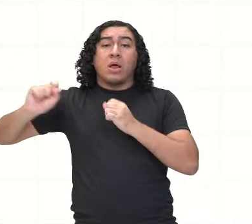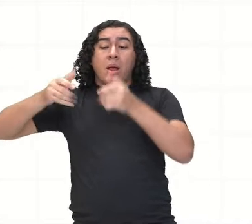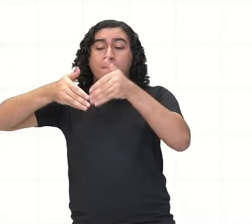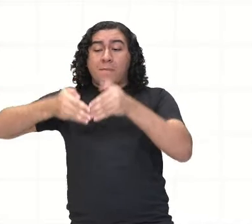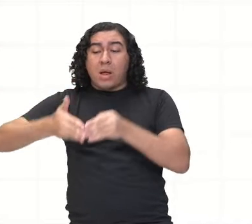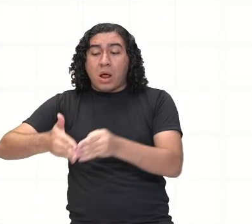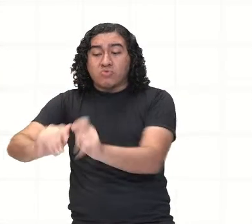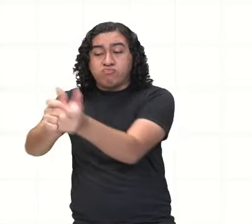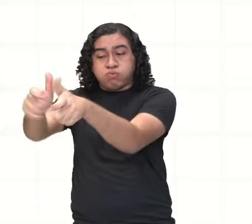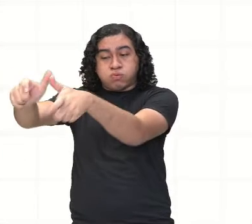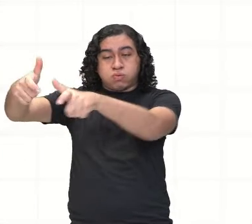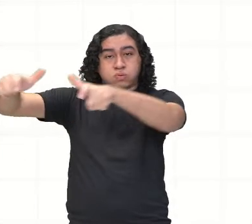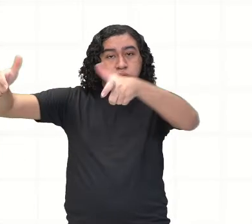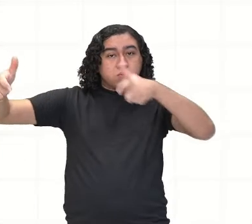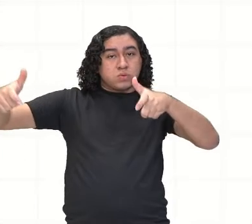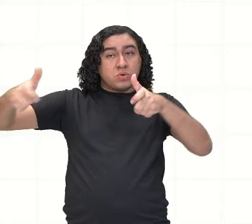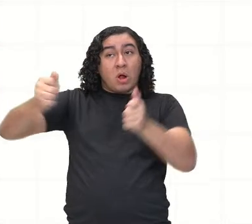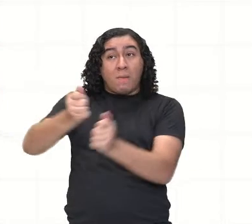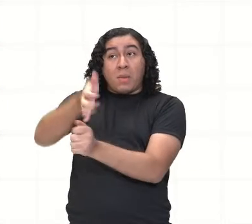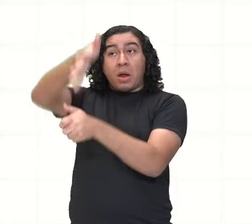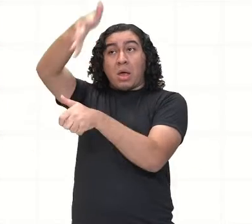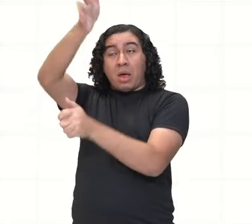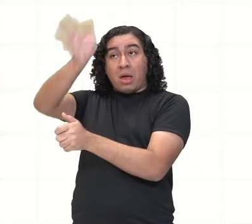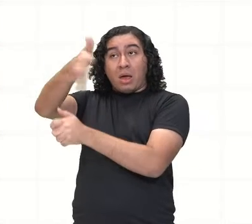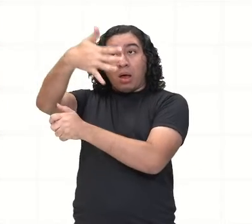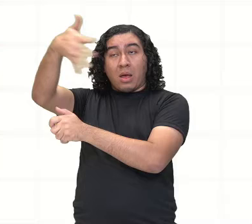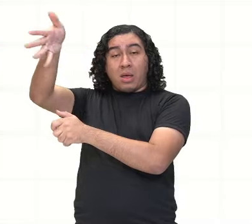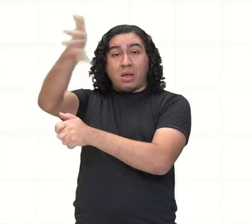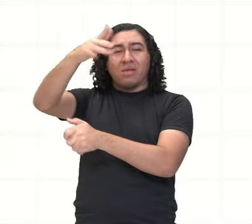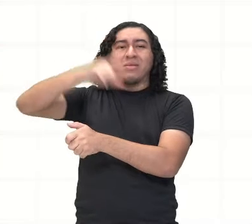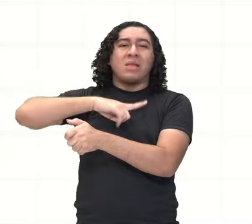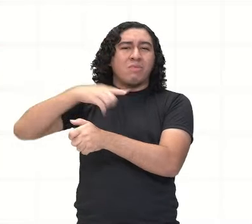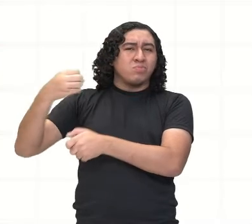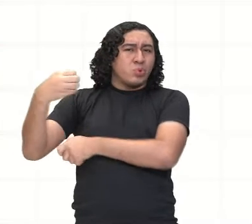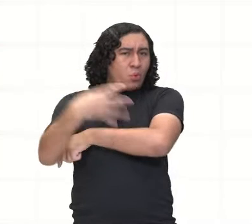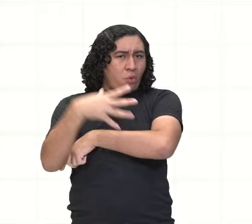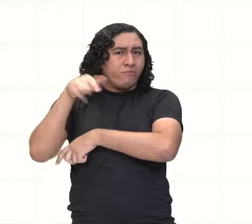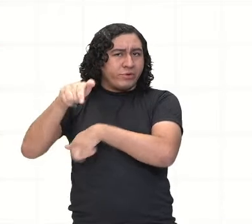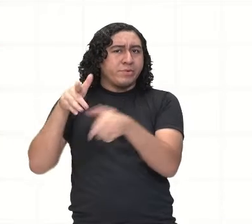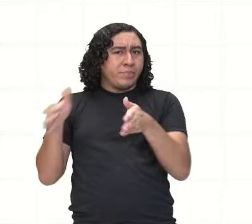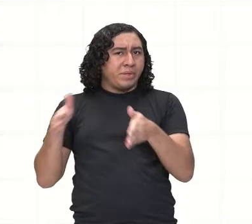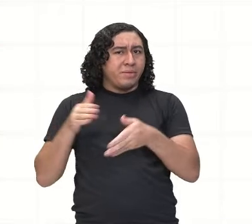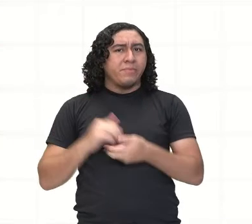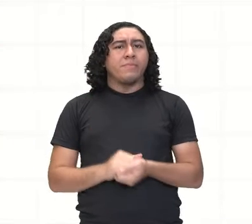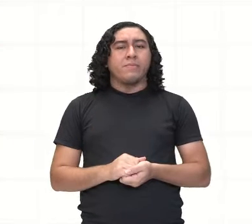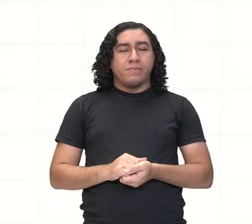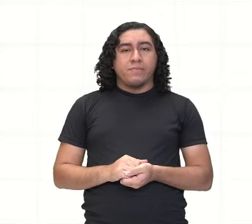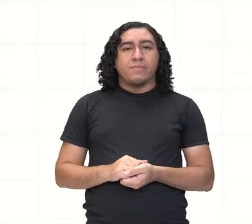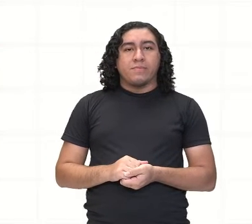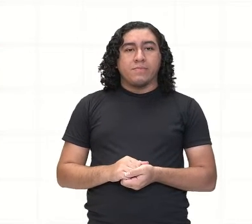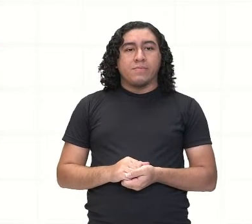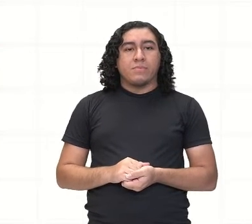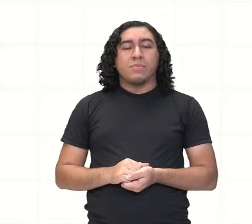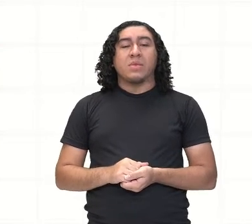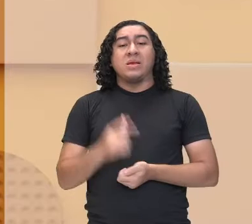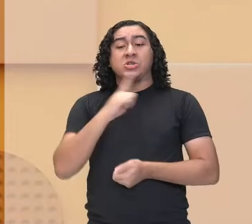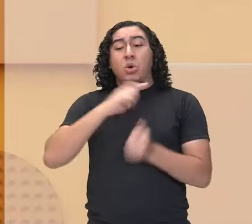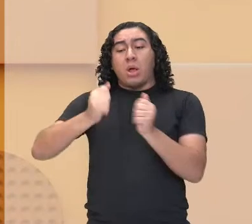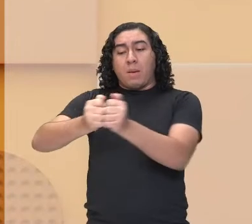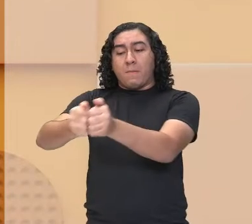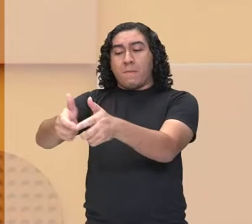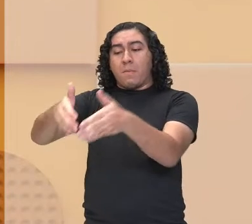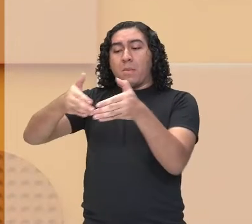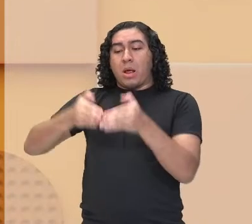de caravelas, que eram as embarcações mais modernas daquele período, né? As caravelas comportavam uma centena de